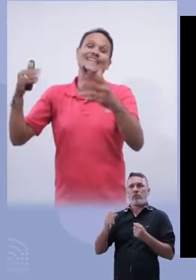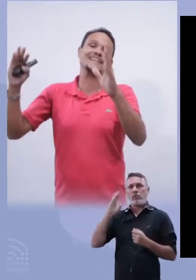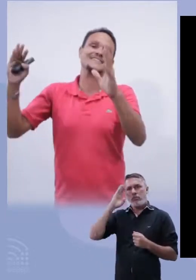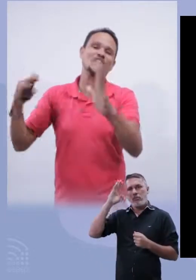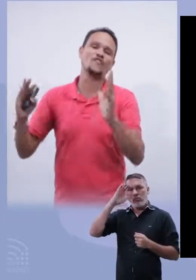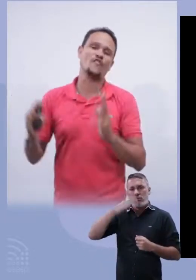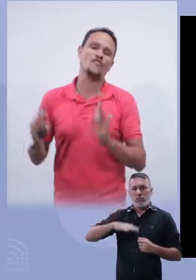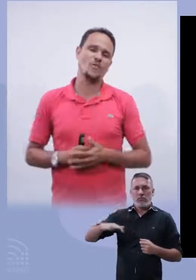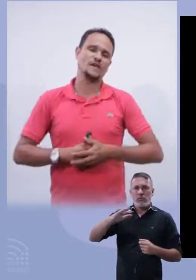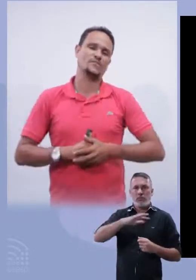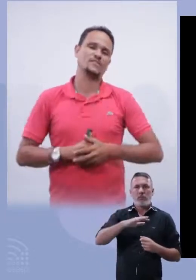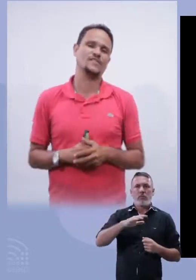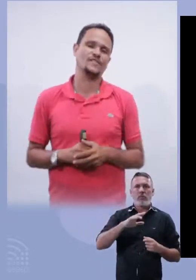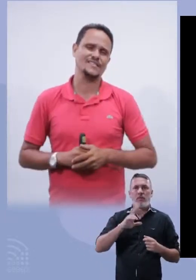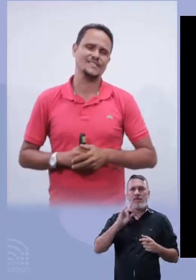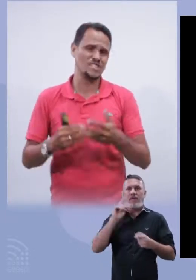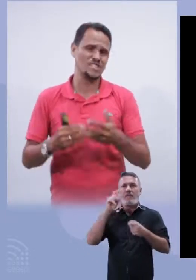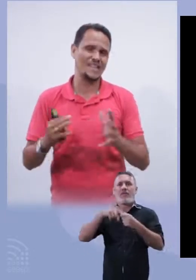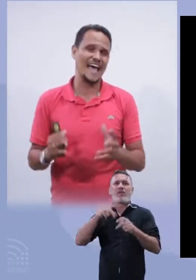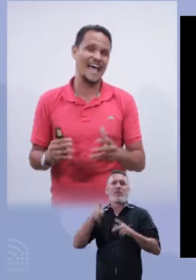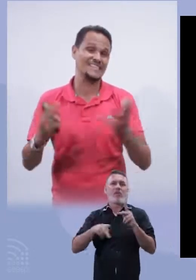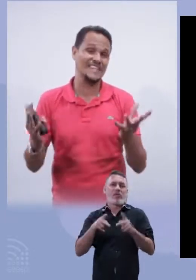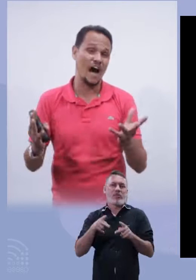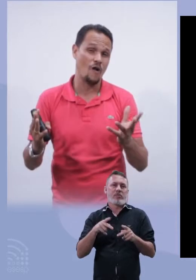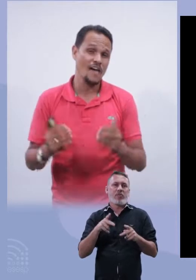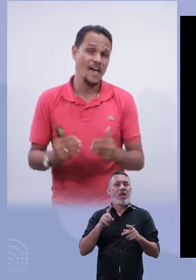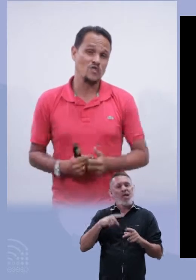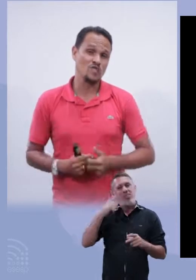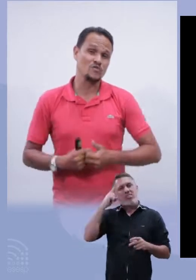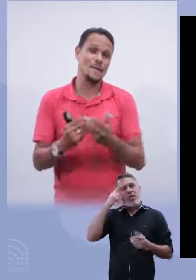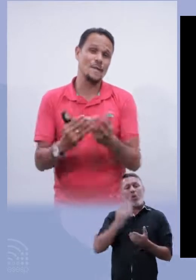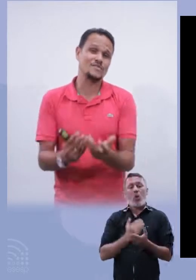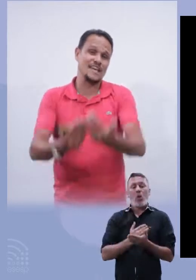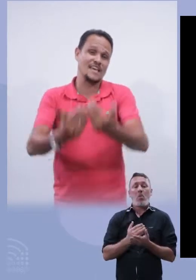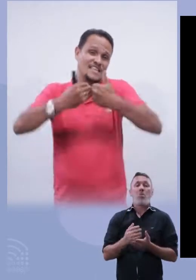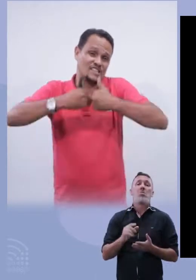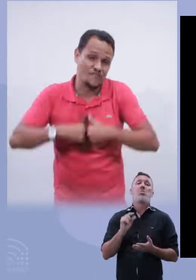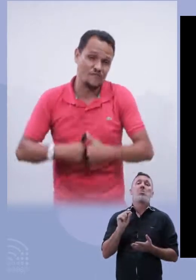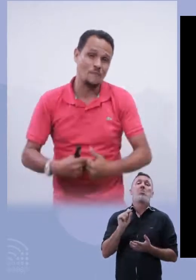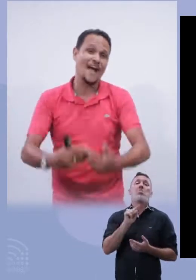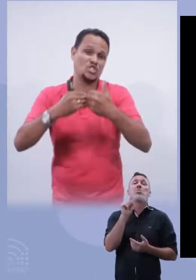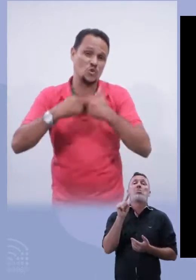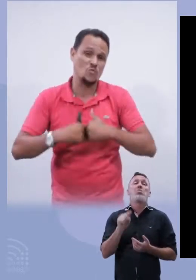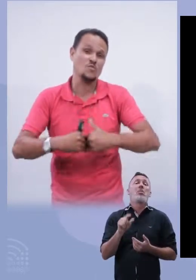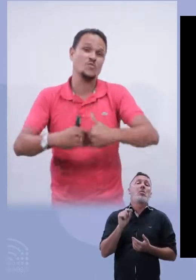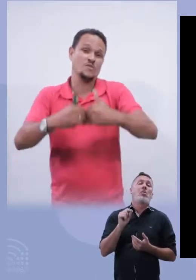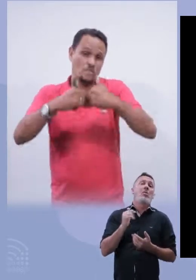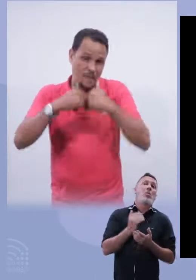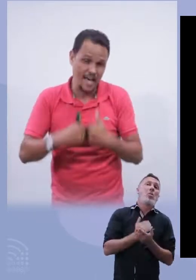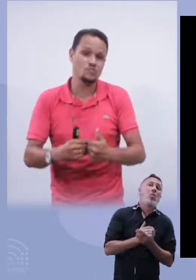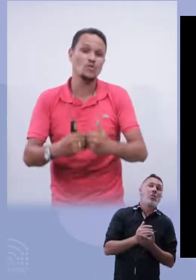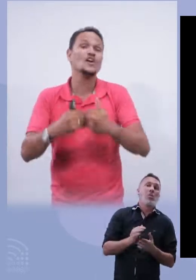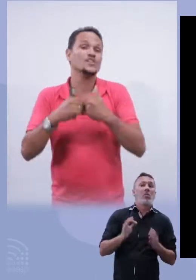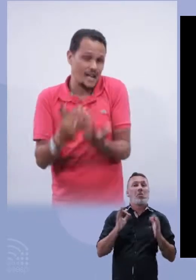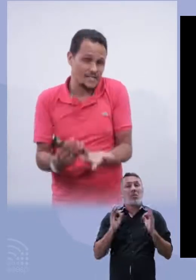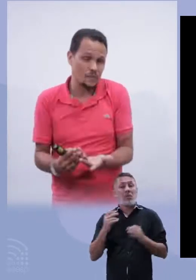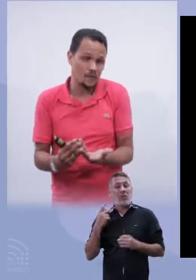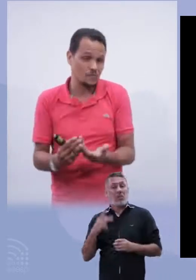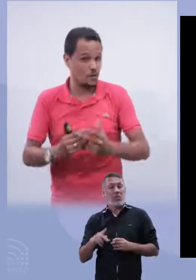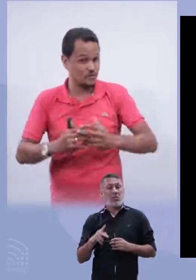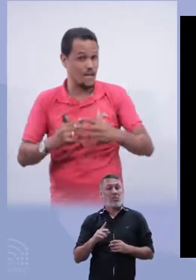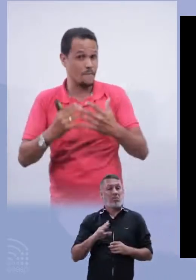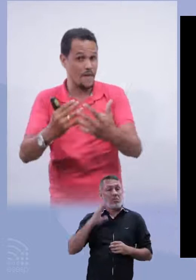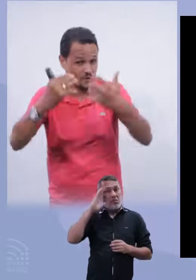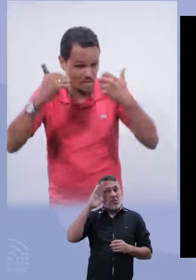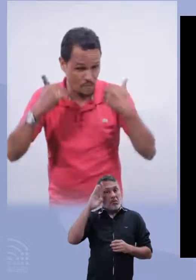logo tentar devolver o poder para os civis. Essa é uma ideia inicial, que nós não sabemos nem que se partiu mesmo de Castelo